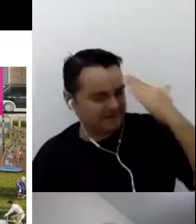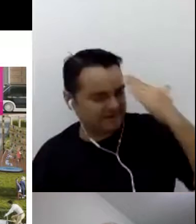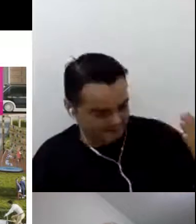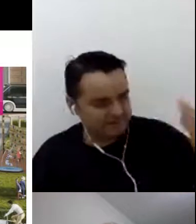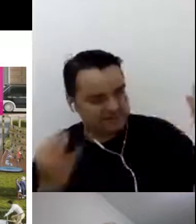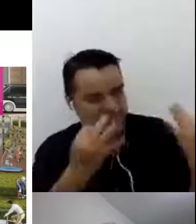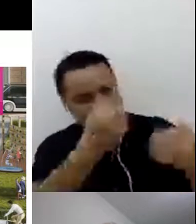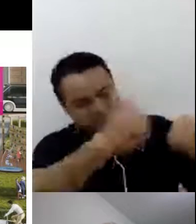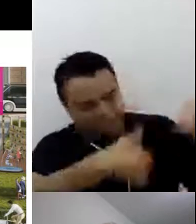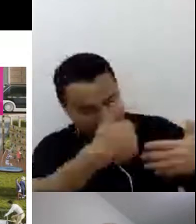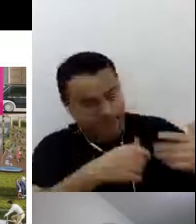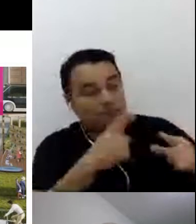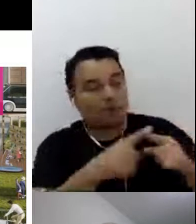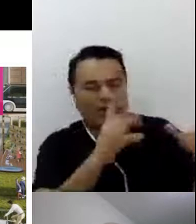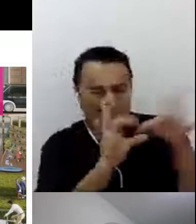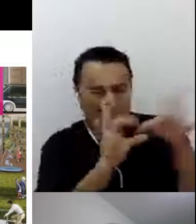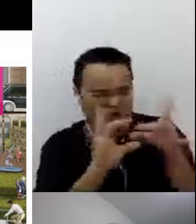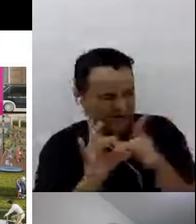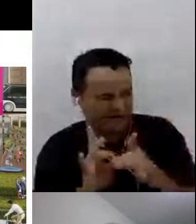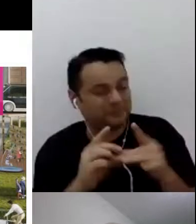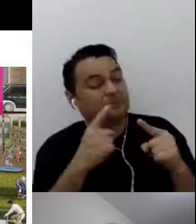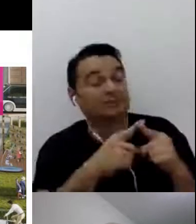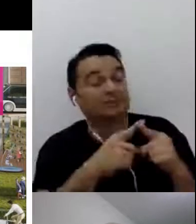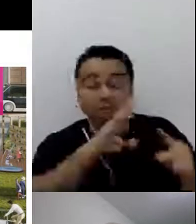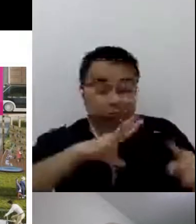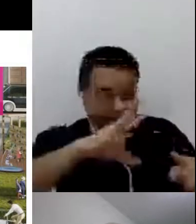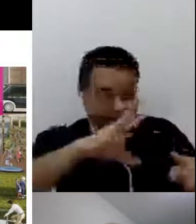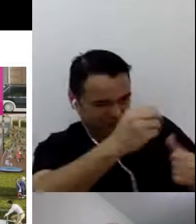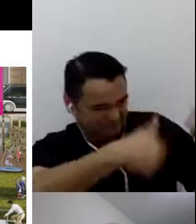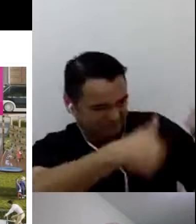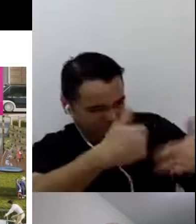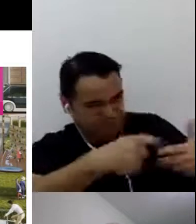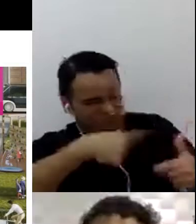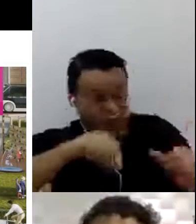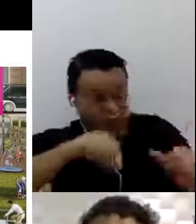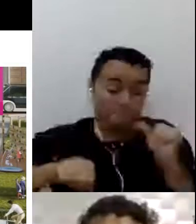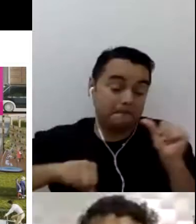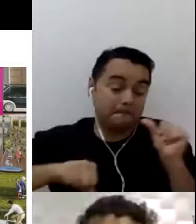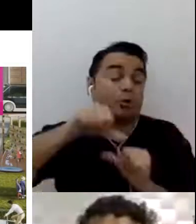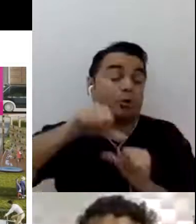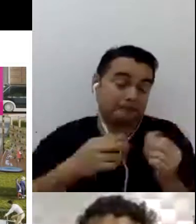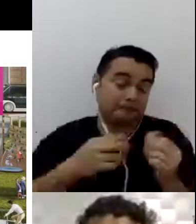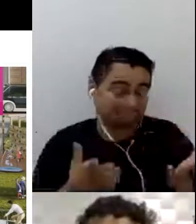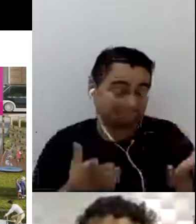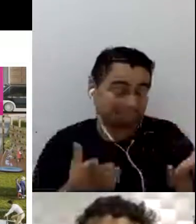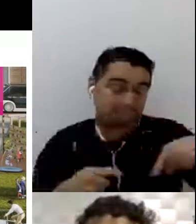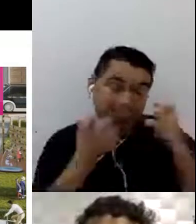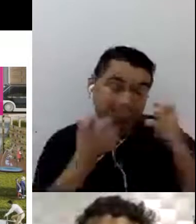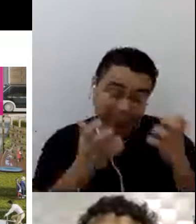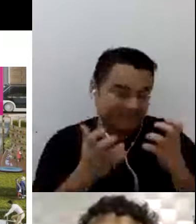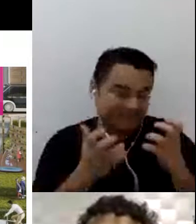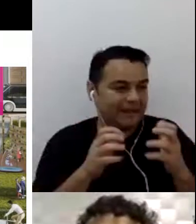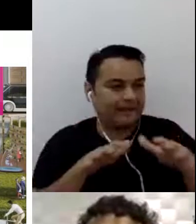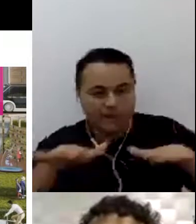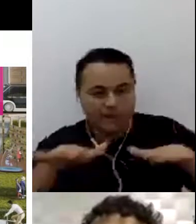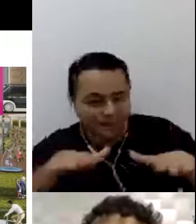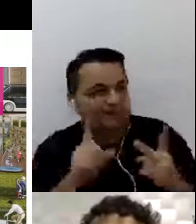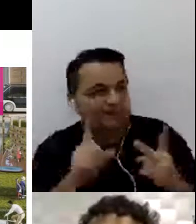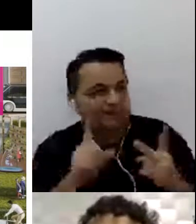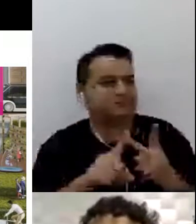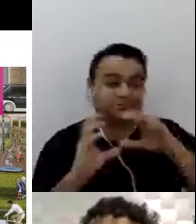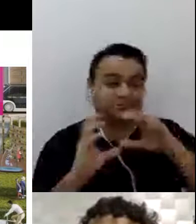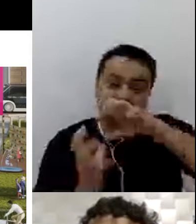conexão, porque tudo isso que foi colocado, né, é para a gente transformar exatamente isso, né? Nós queremos uma mobilidade, queremos um